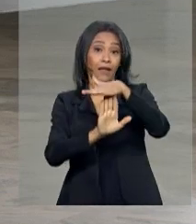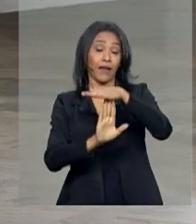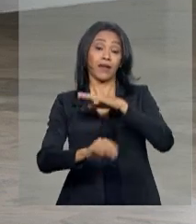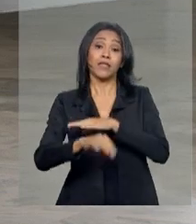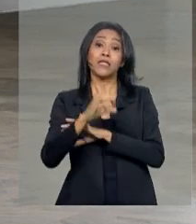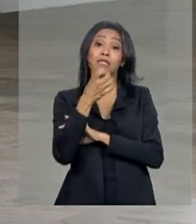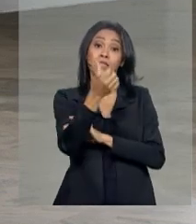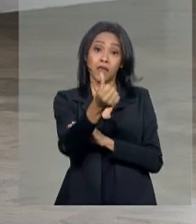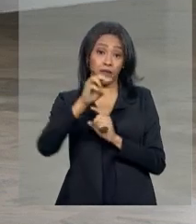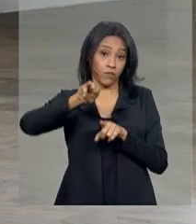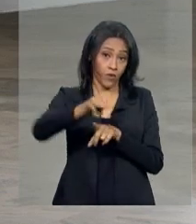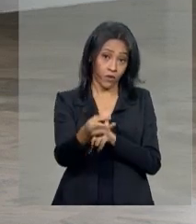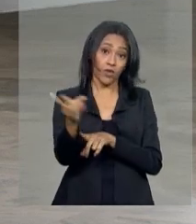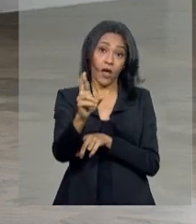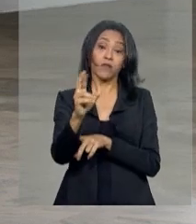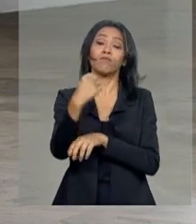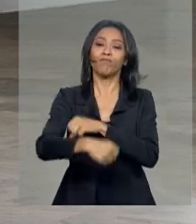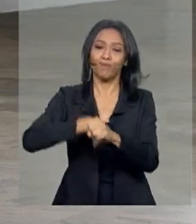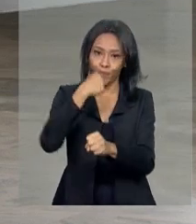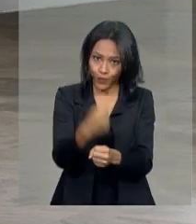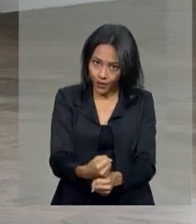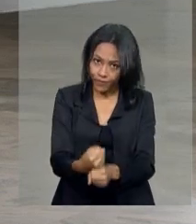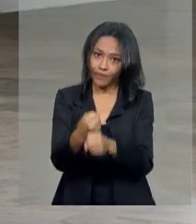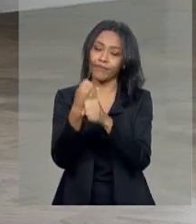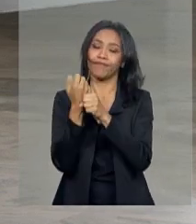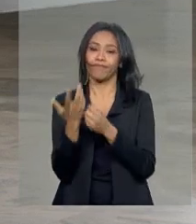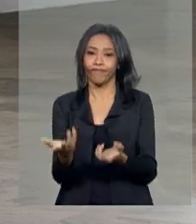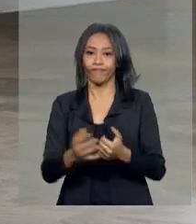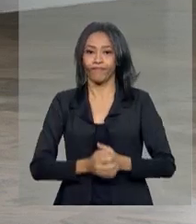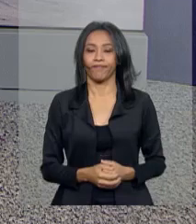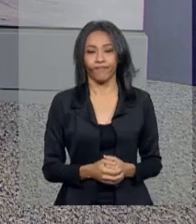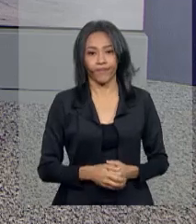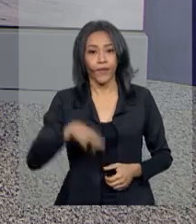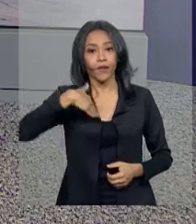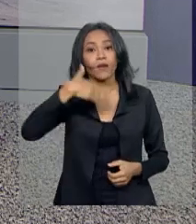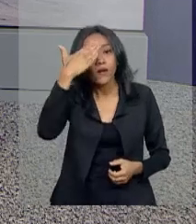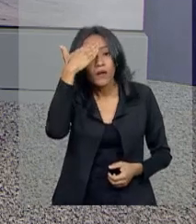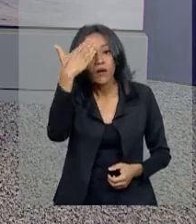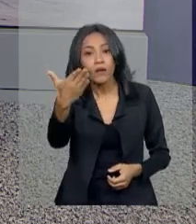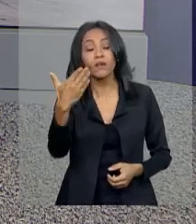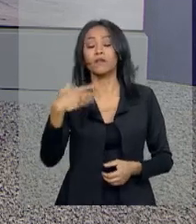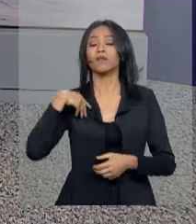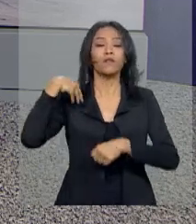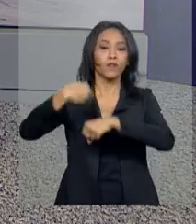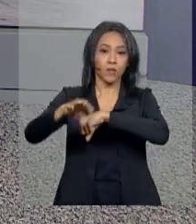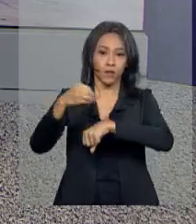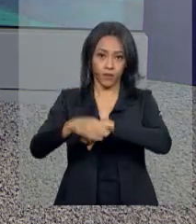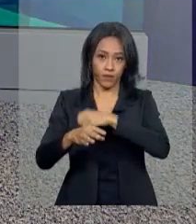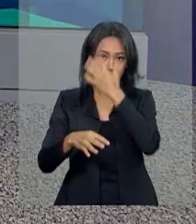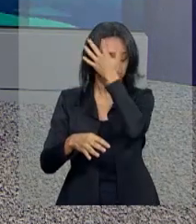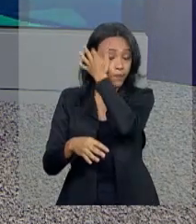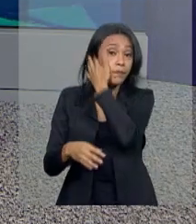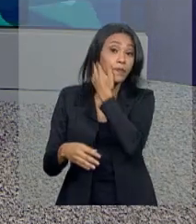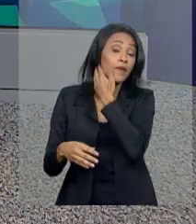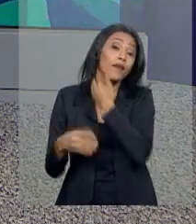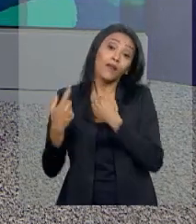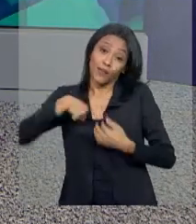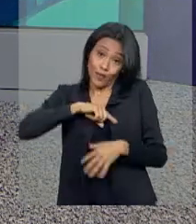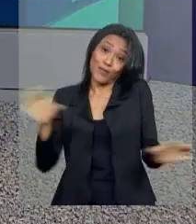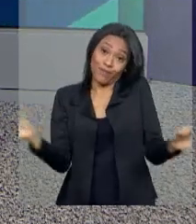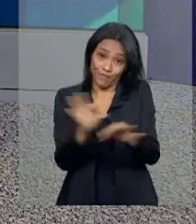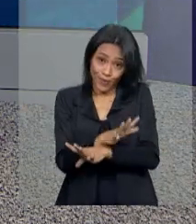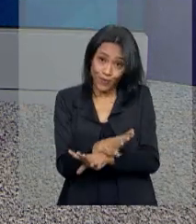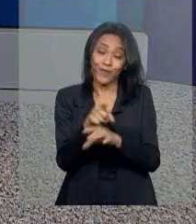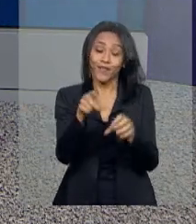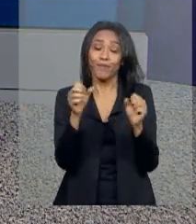para cada órgão comprador. Renata, voltamos com você. Obrigada, Luana, pelas suas informações. E olha, a gente fica por aqui, você